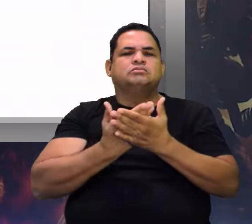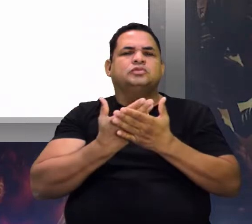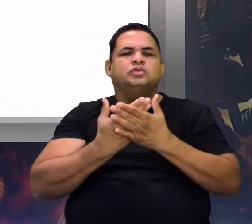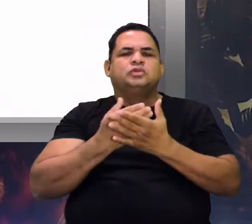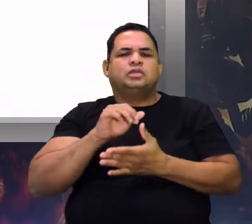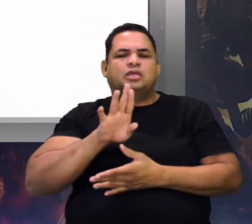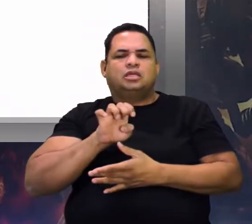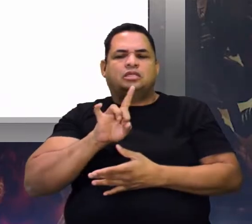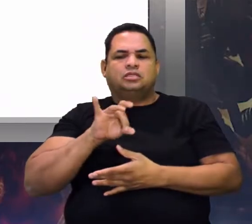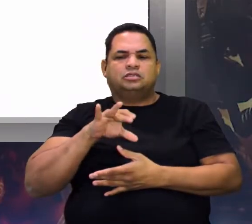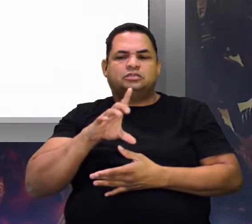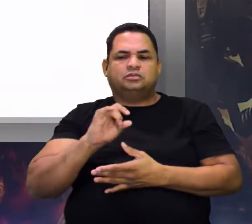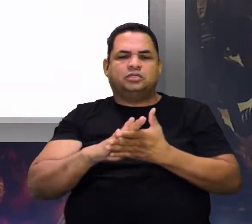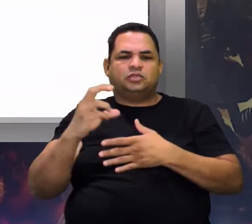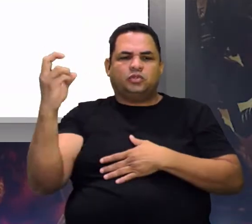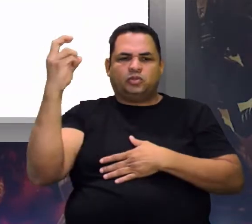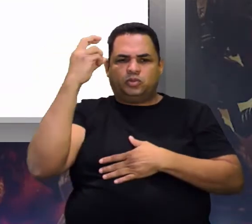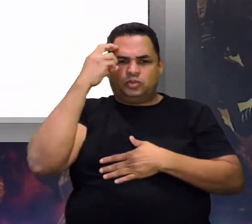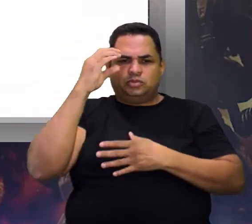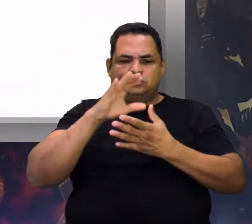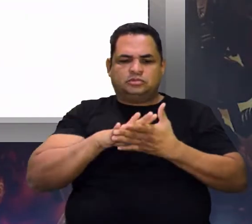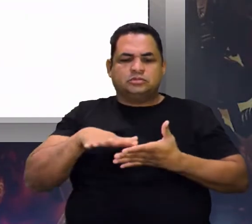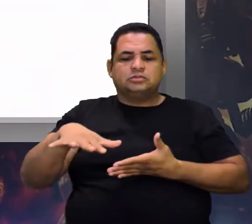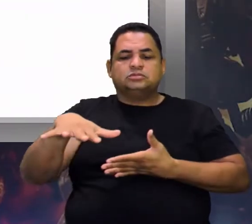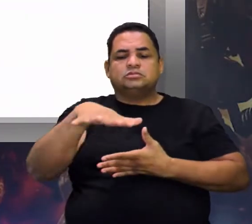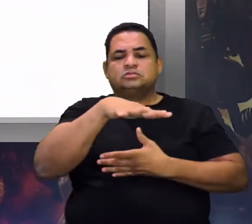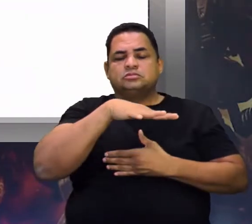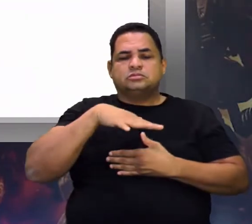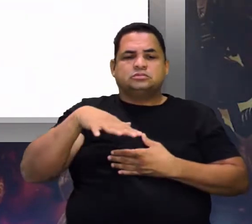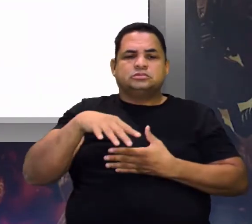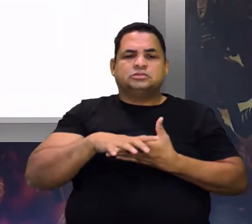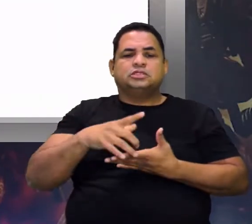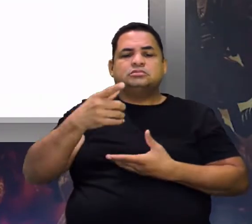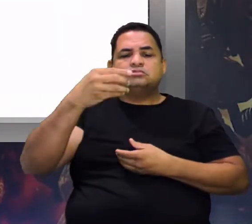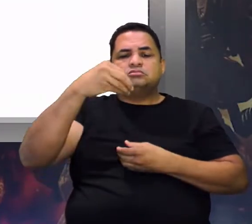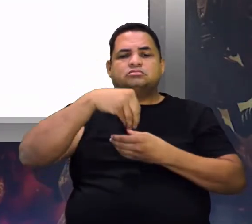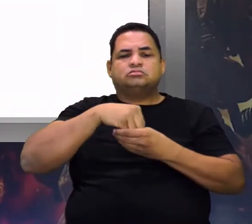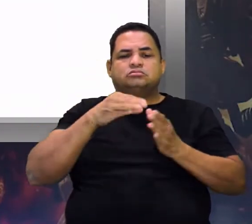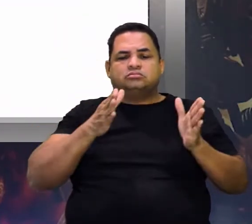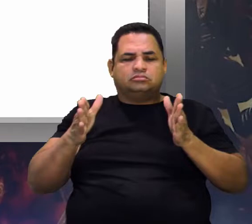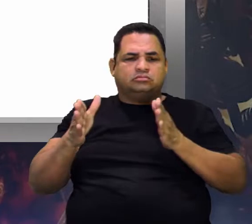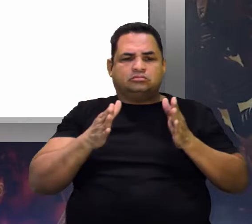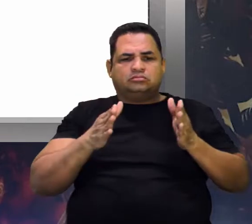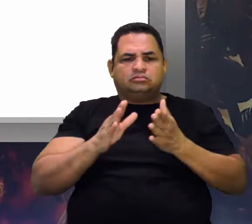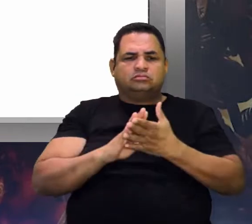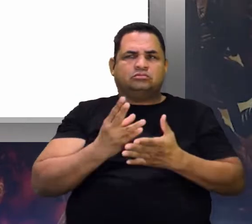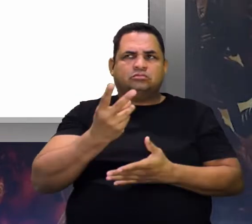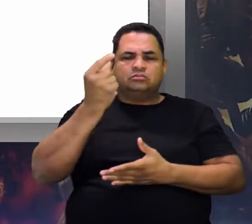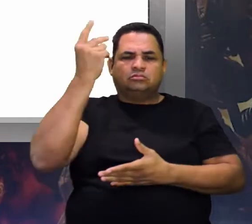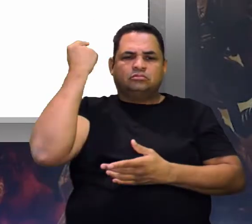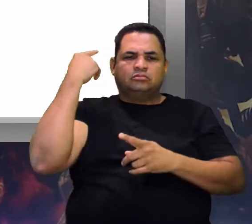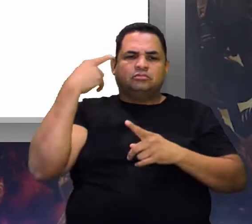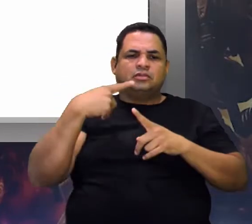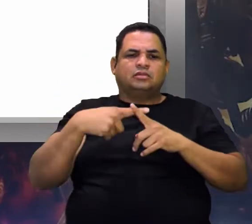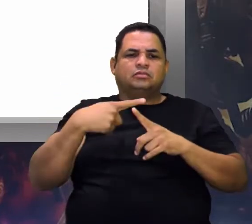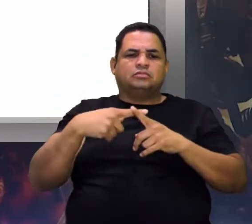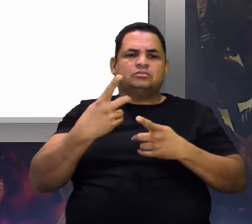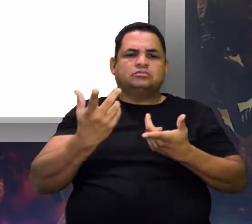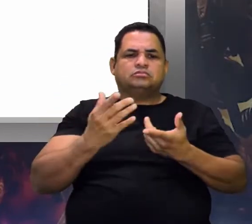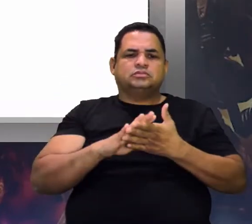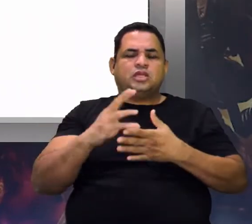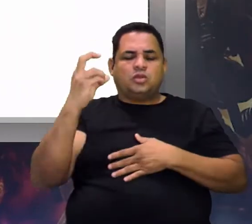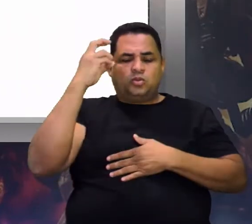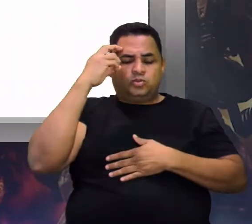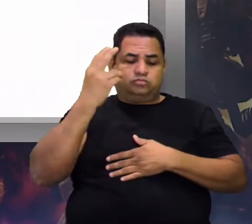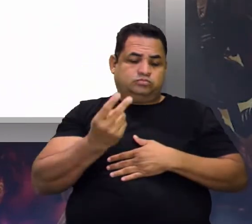Renascimento cultural, ele abrange também o Renascimento desse período aqui, que é a Antiguidade, porque a Antiguidade, essa cultura